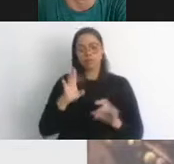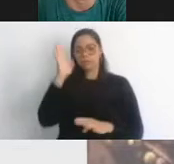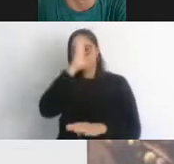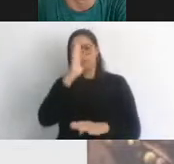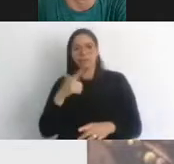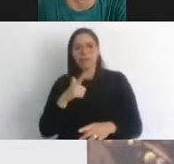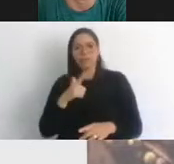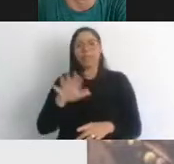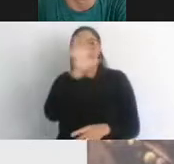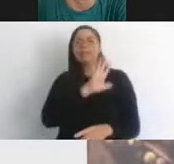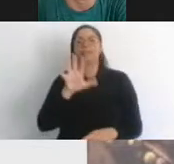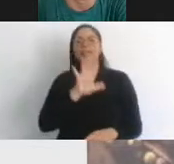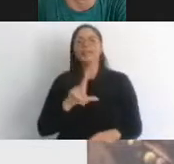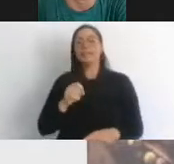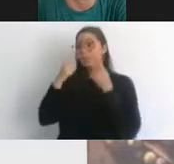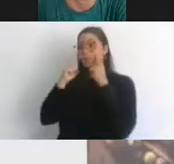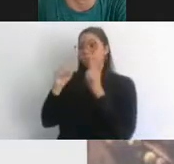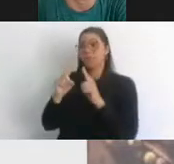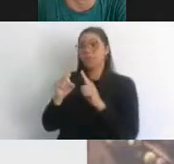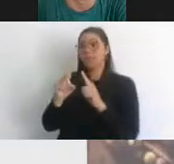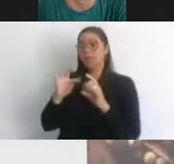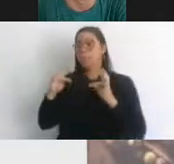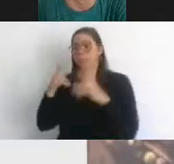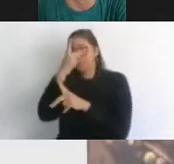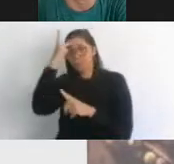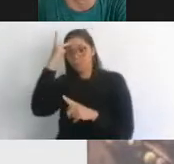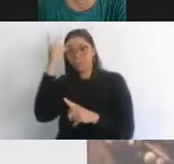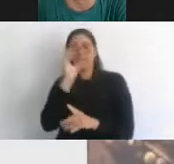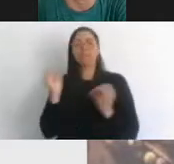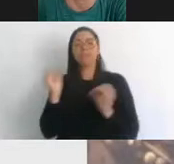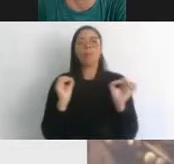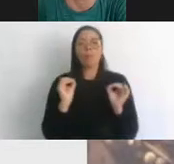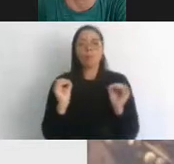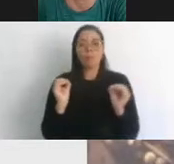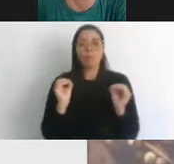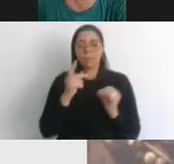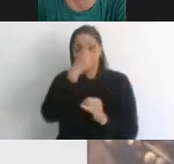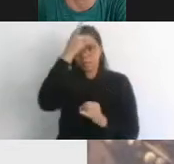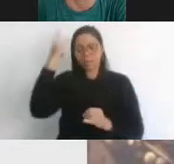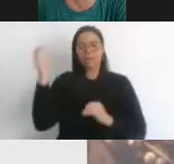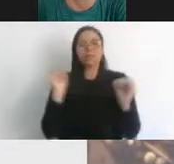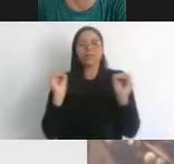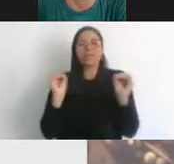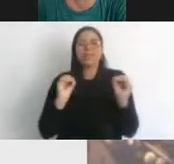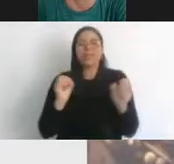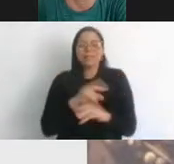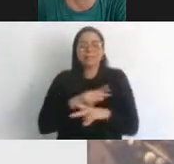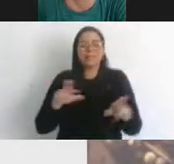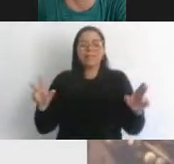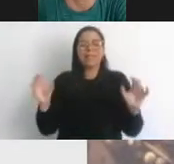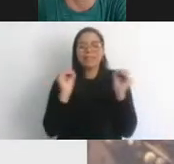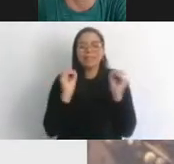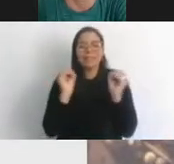põe o que foi enxergado por parte deles 100 pessoas zero coisa Zero